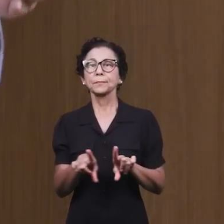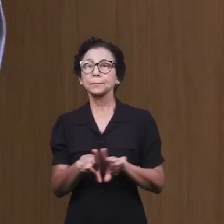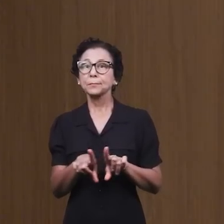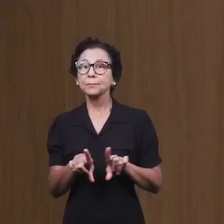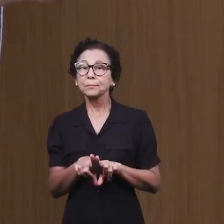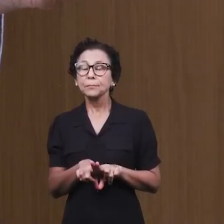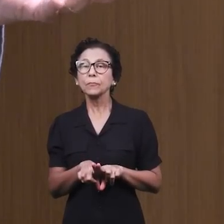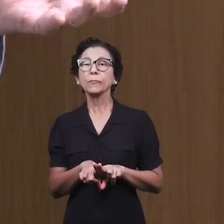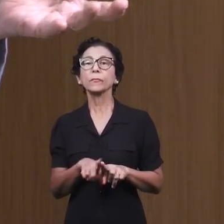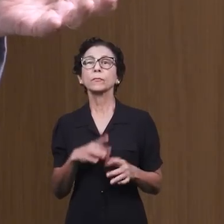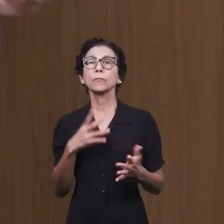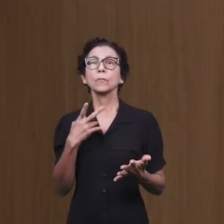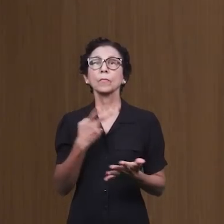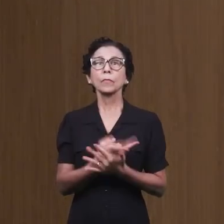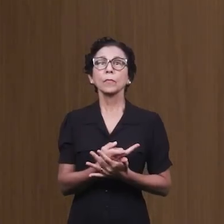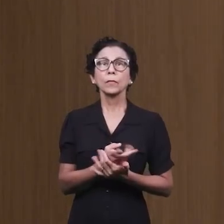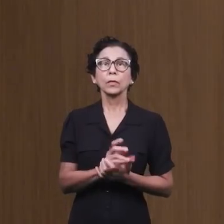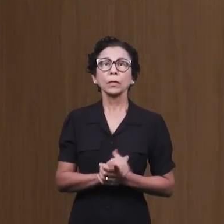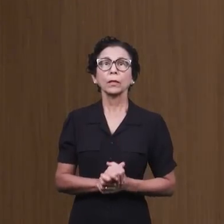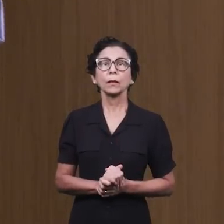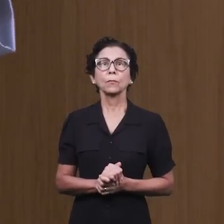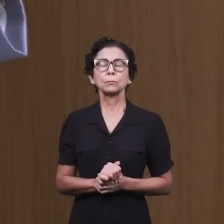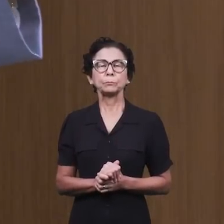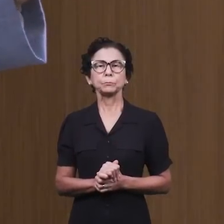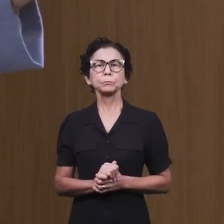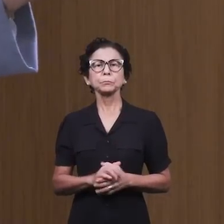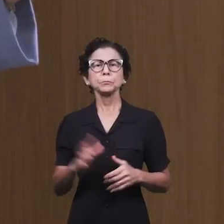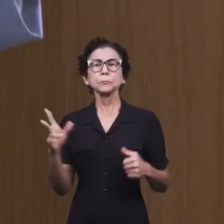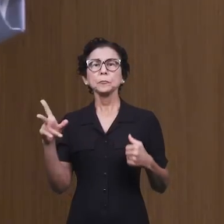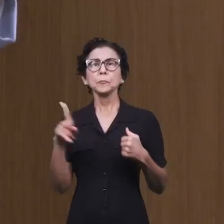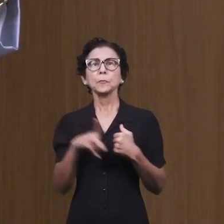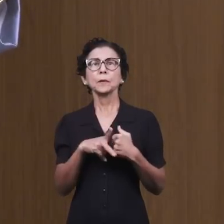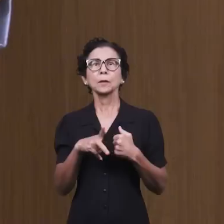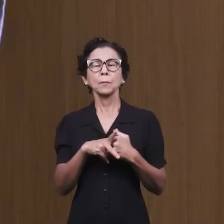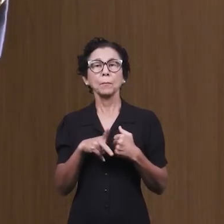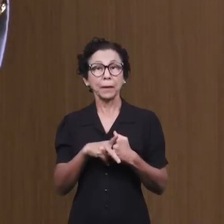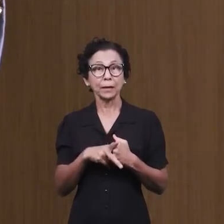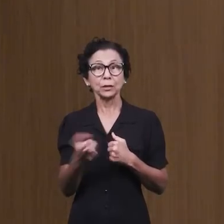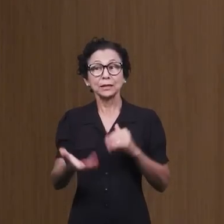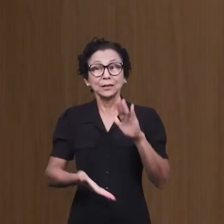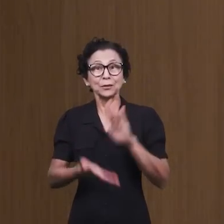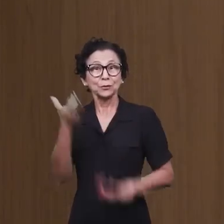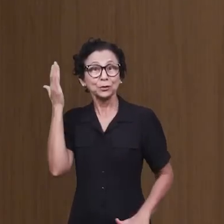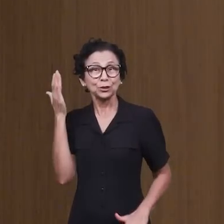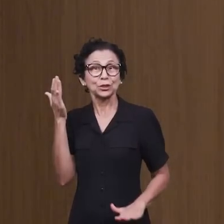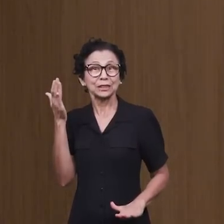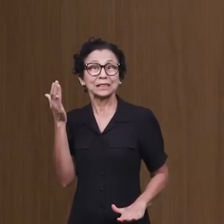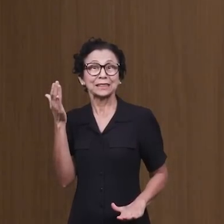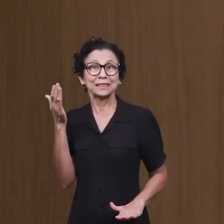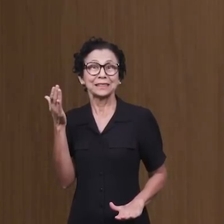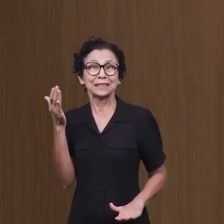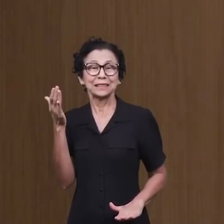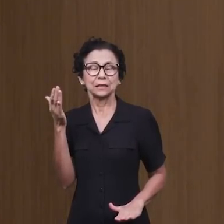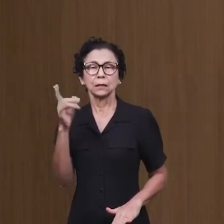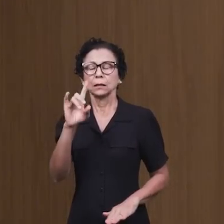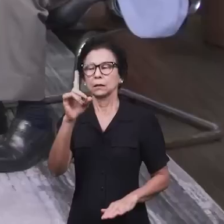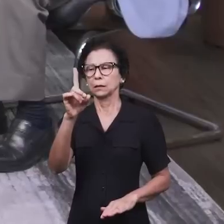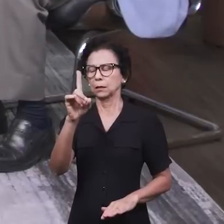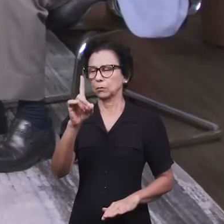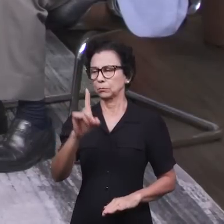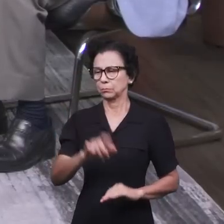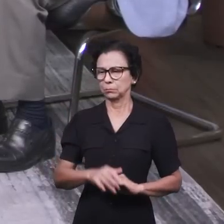célebre, covardes, né? Para onde? Covardes, para onde vai? Para onde você está indo, Pedro? Ele queria fugir, mas